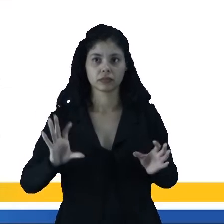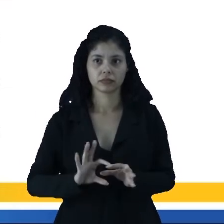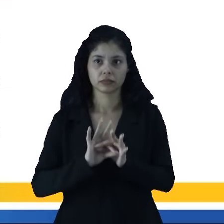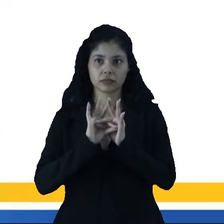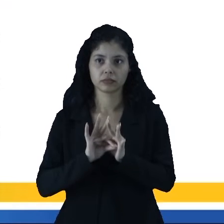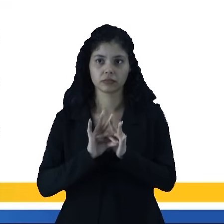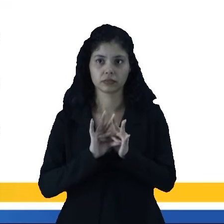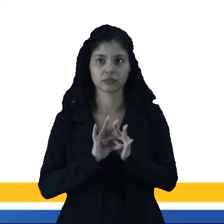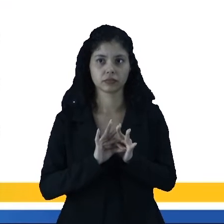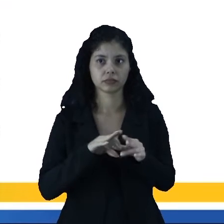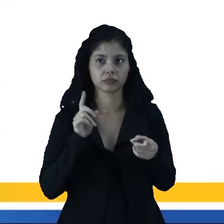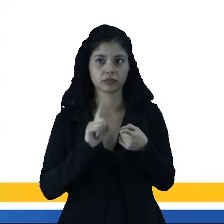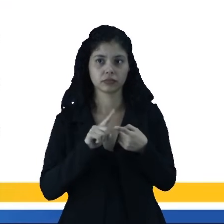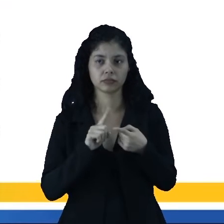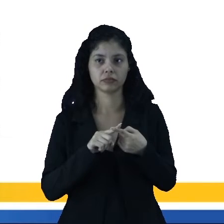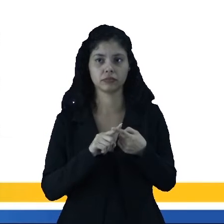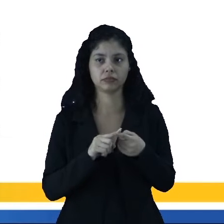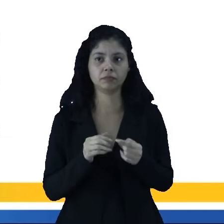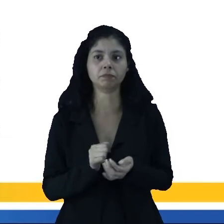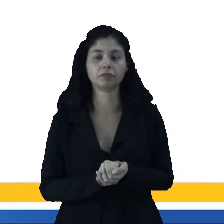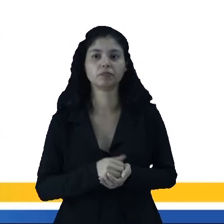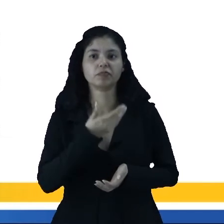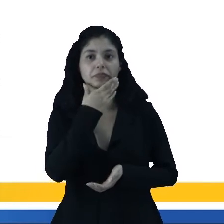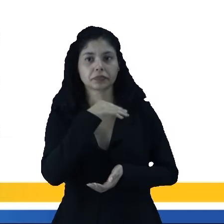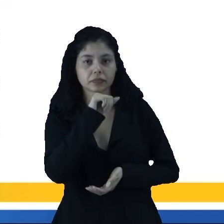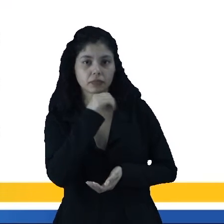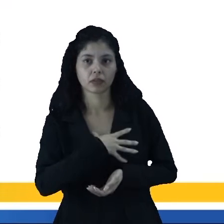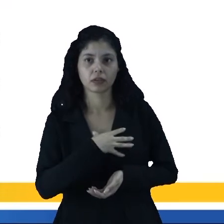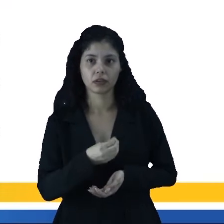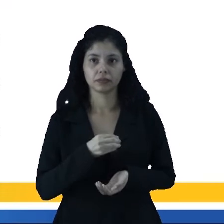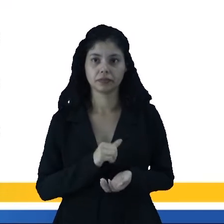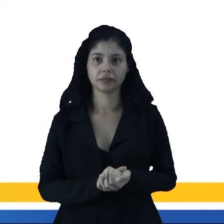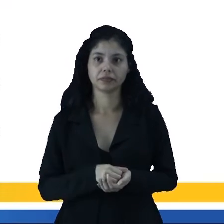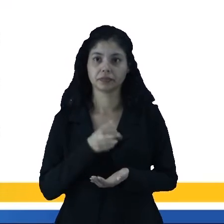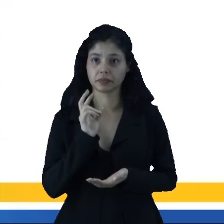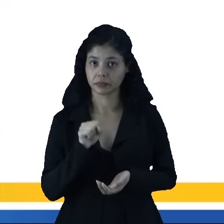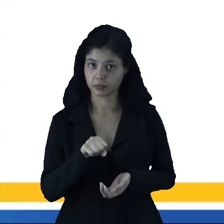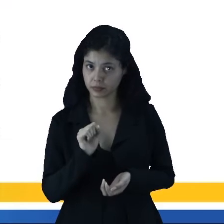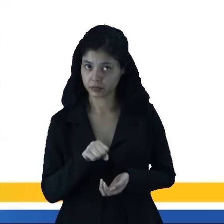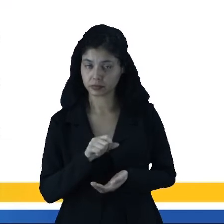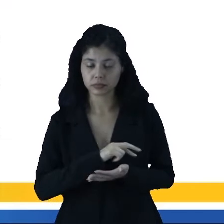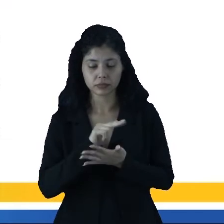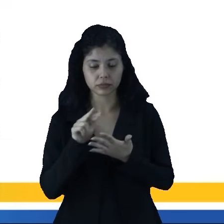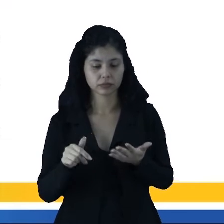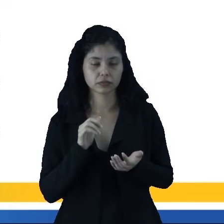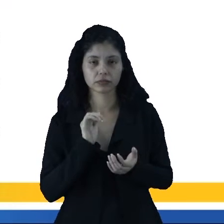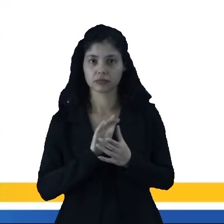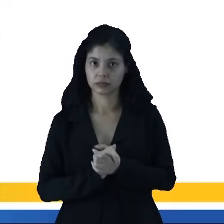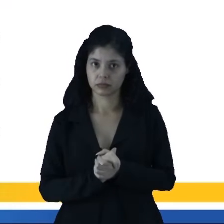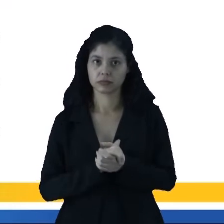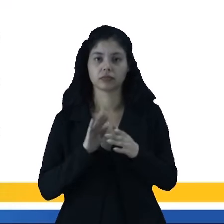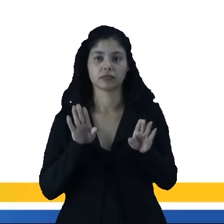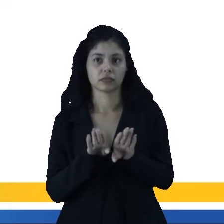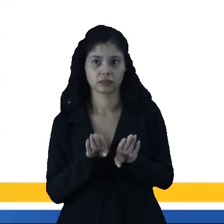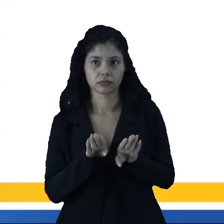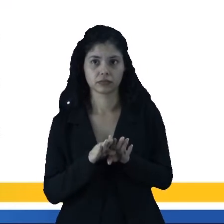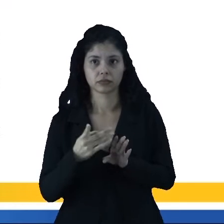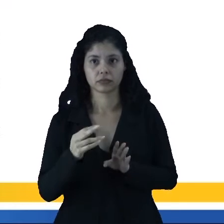ao sexo, pois não ocorre na transmissão do pai para filhos. Ocorre sim, a gente tem vários casais aí,